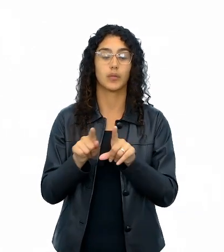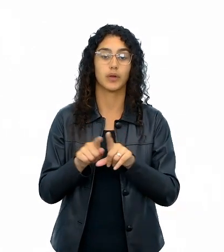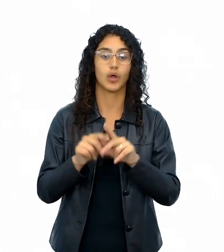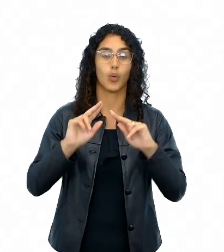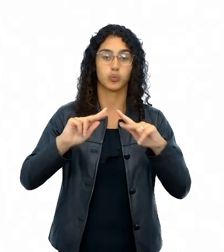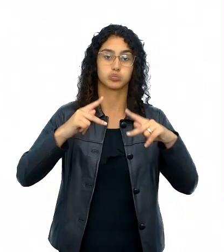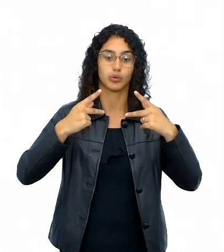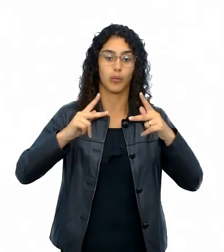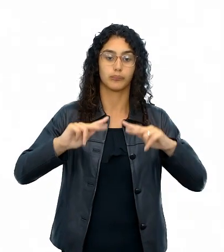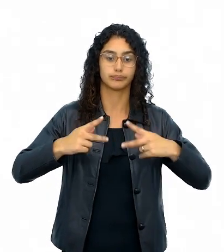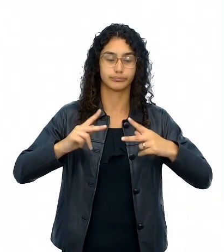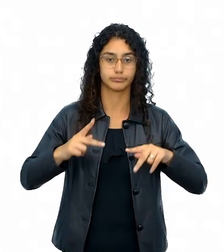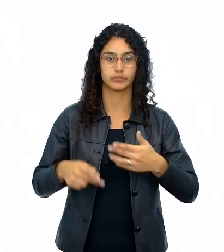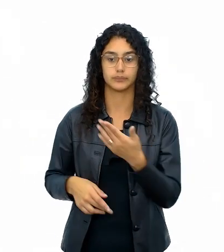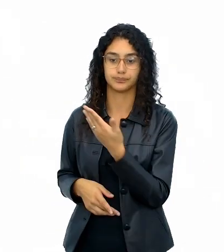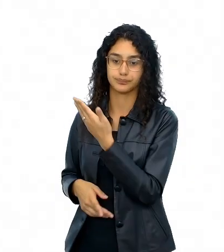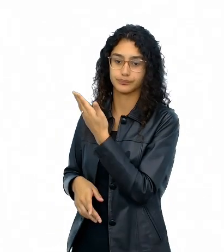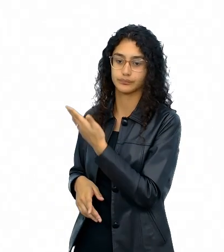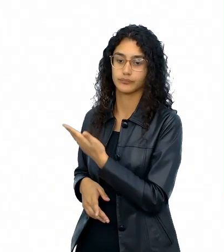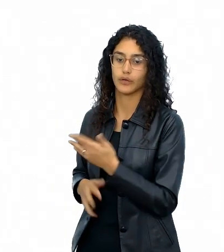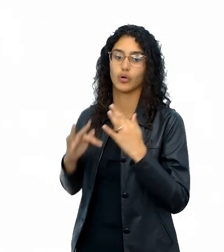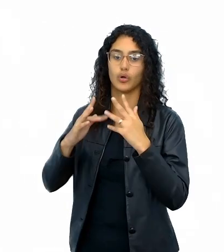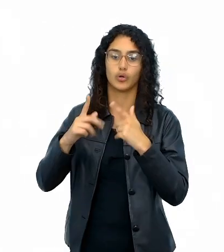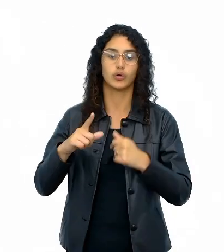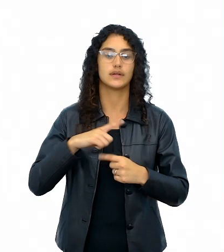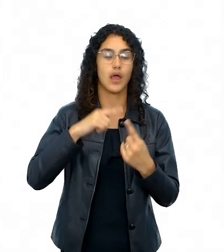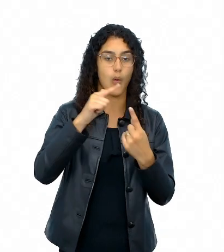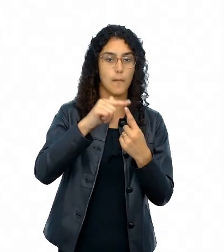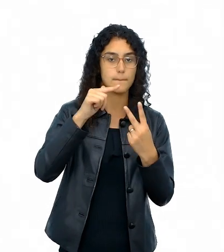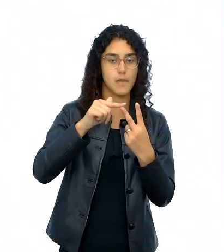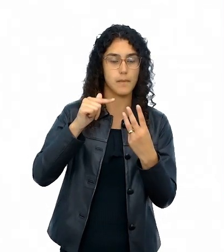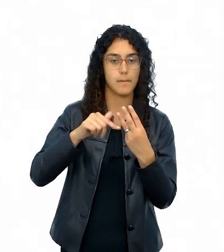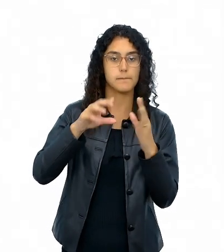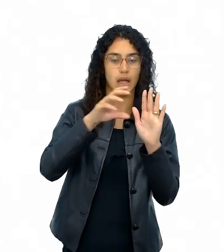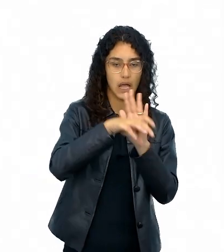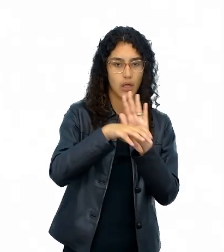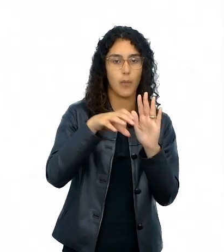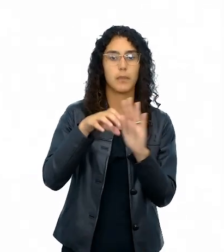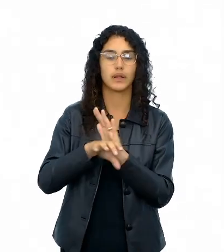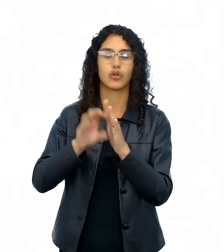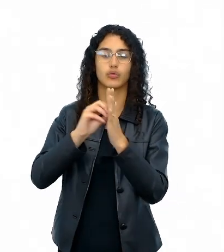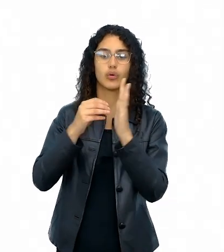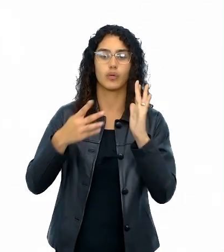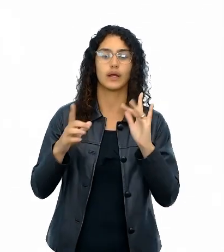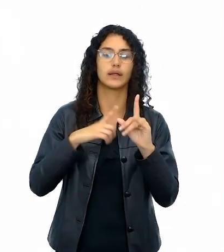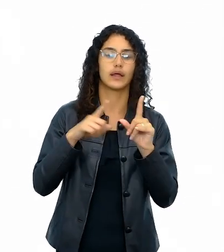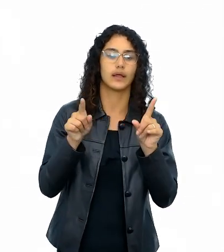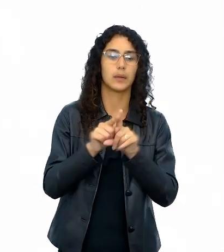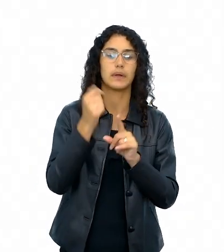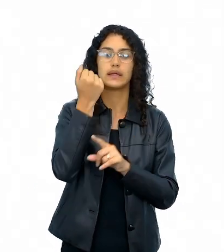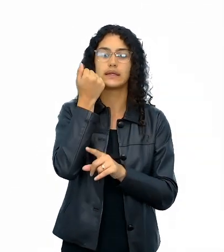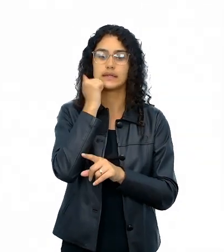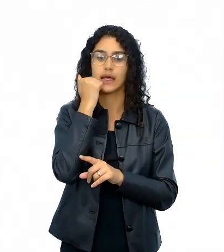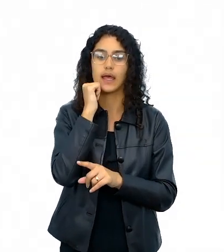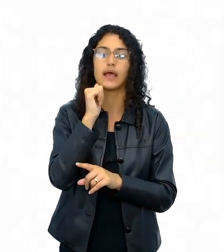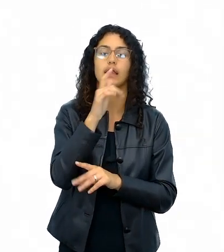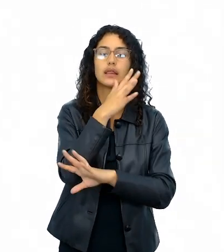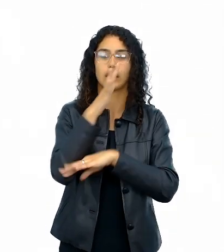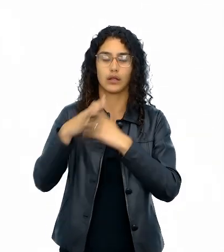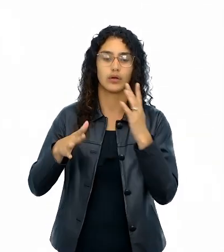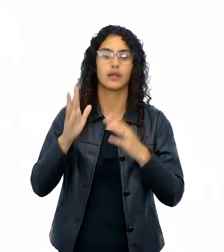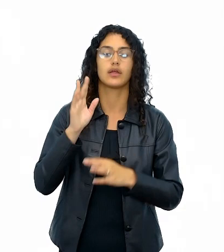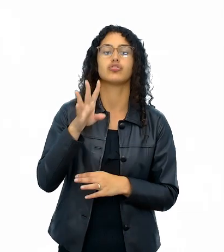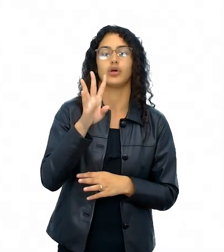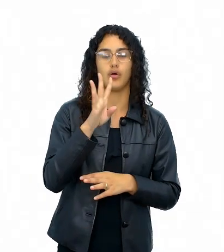os links, né, de todos os Padlets, tem um Padlet para cada componente curricular, tem lá a comunidade de ciências da natureza, que vocês também